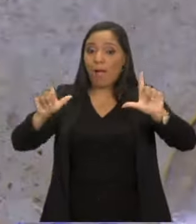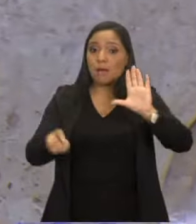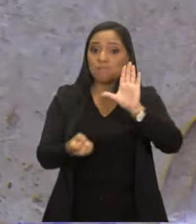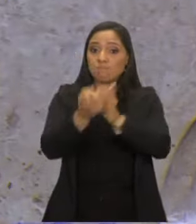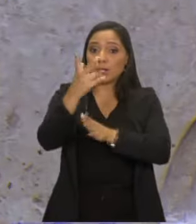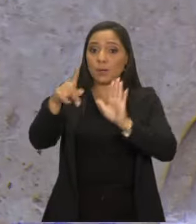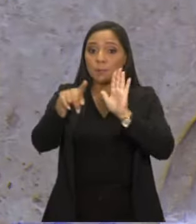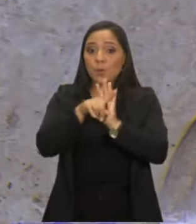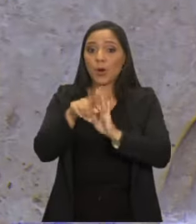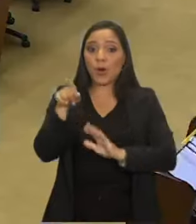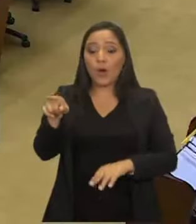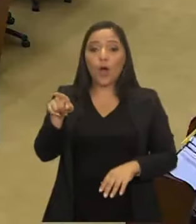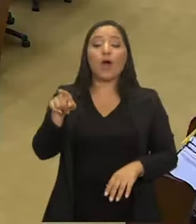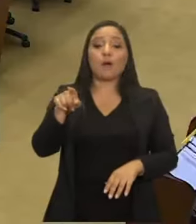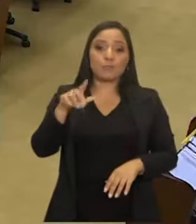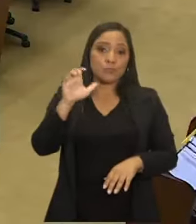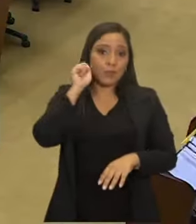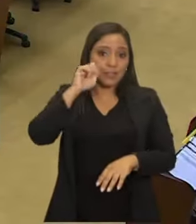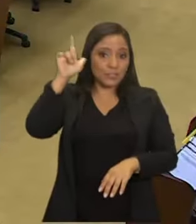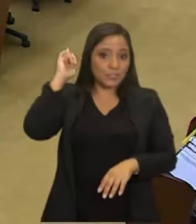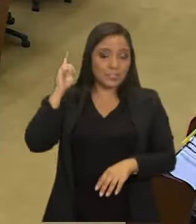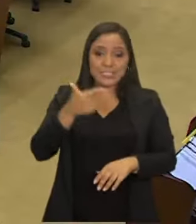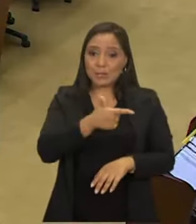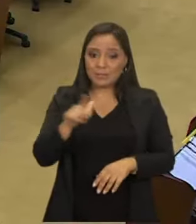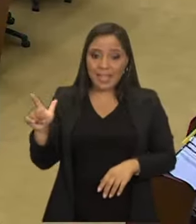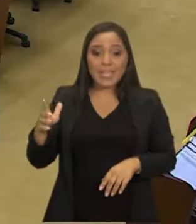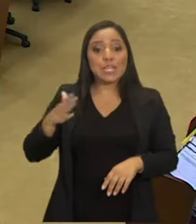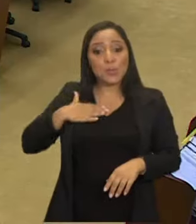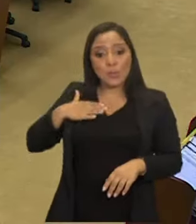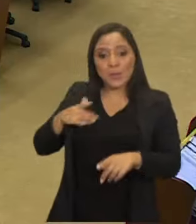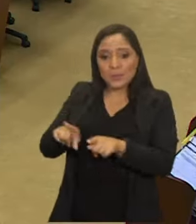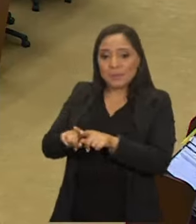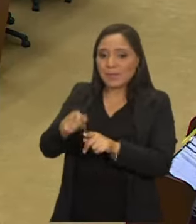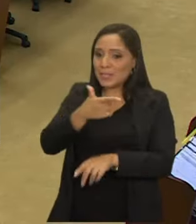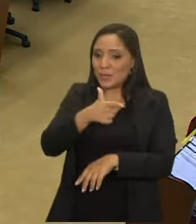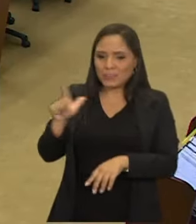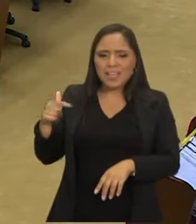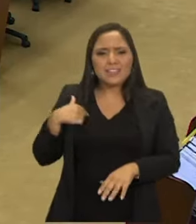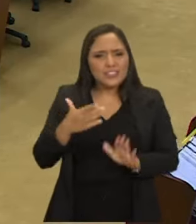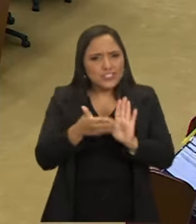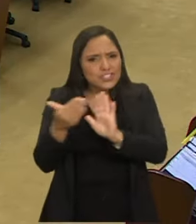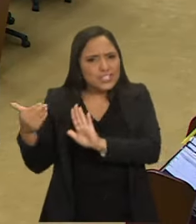Também. Aproveito para pegar uma carona e pedir para remover os meus também.